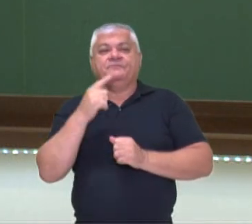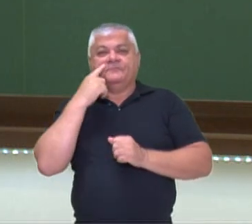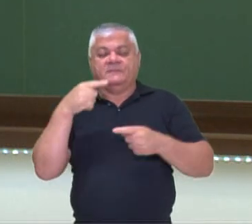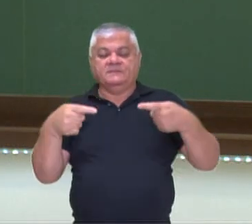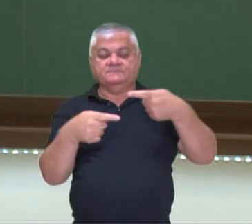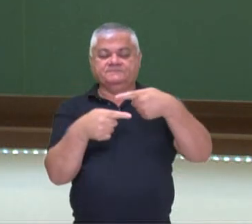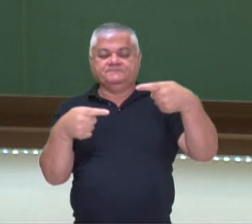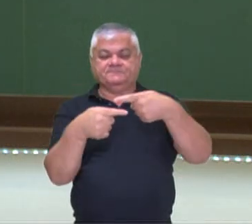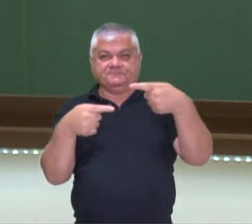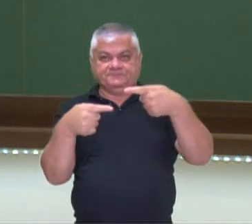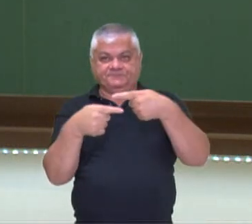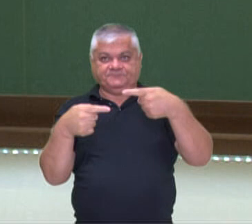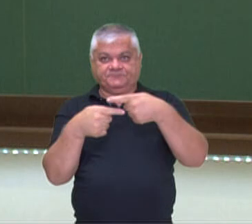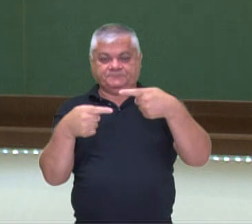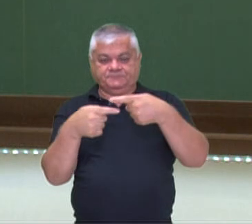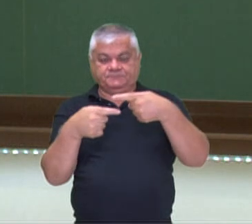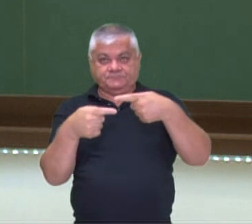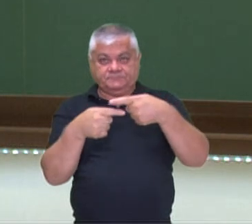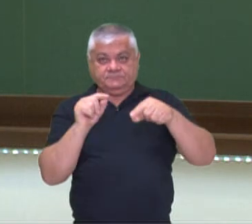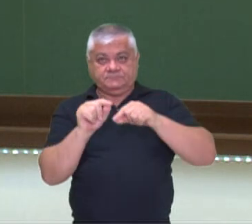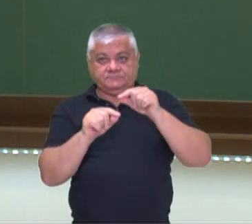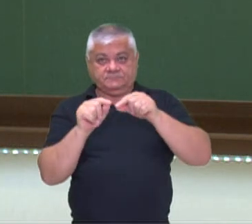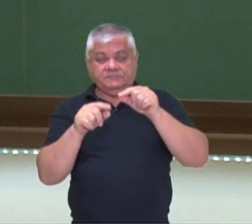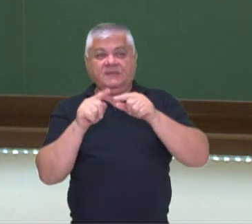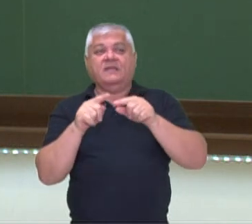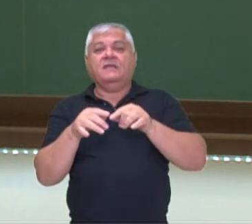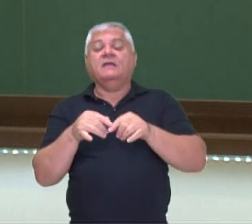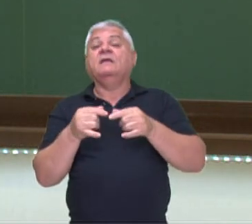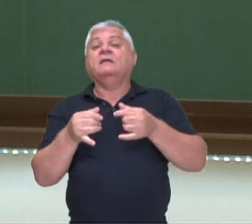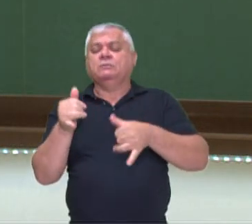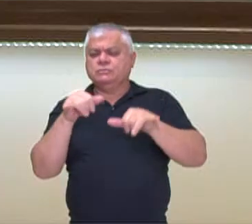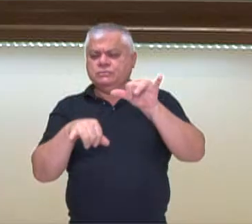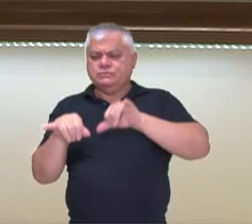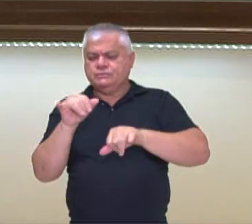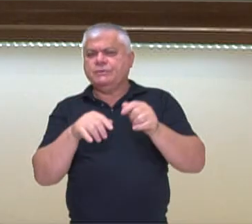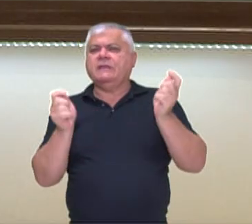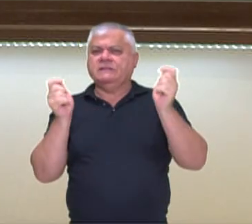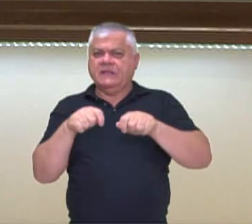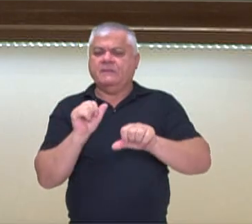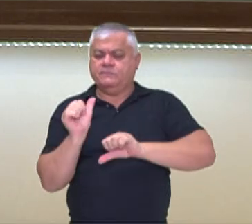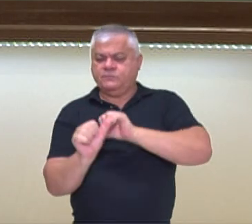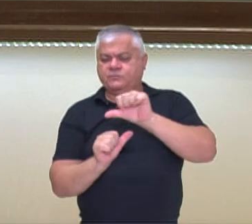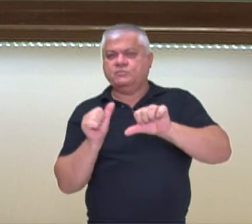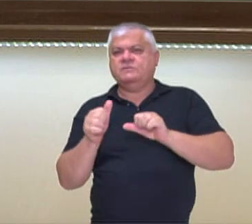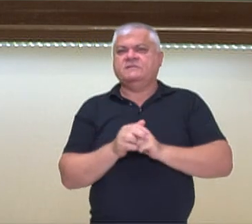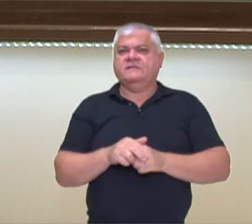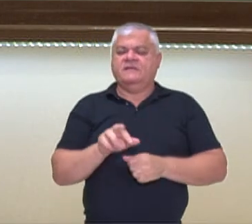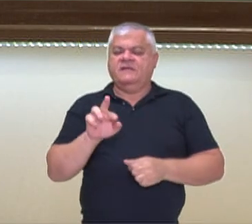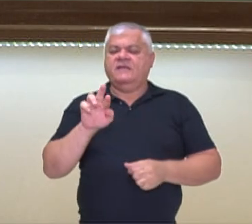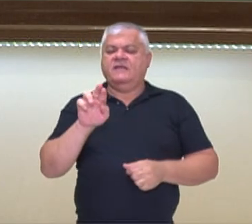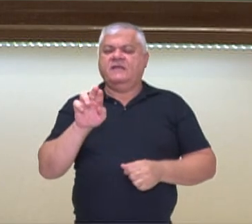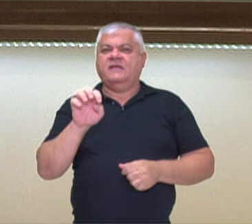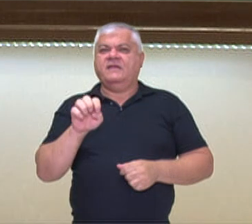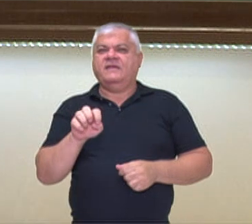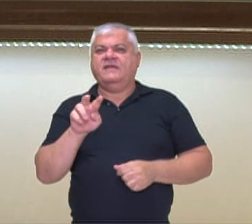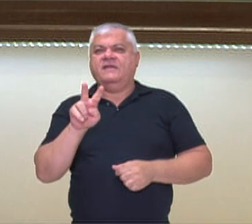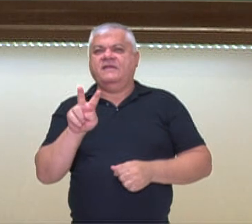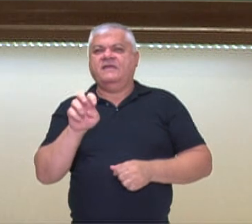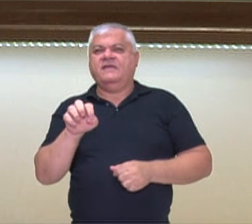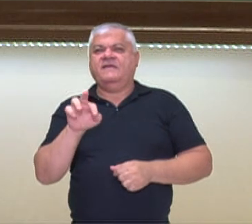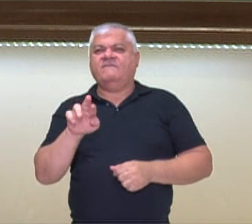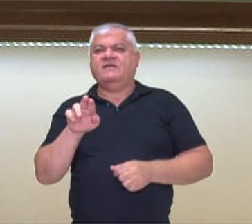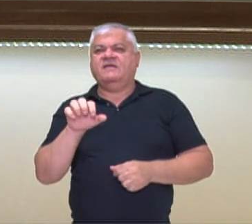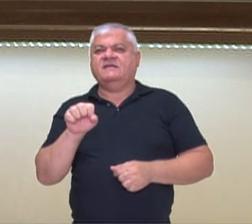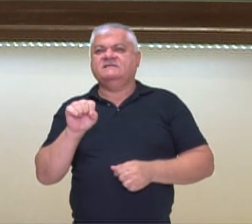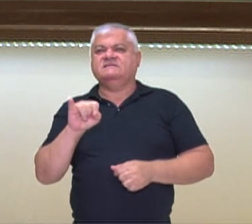Dessa maneira, ela nos diz que a reação é reversível, tá bem? Então, são alguns símbolos, são